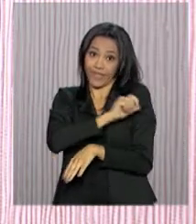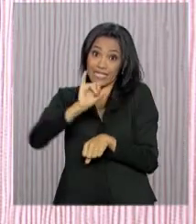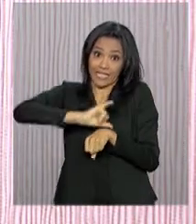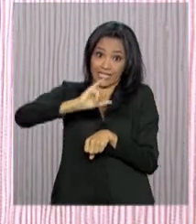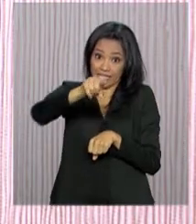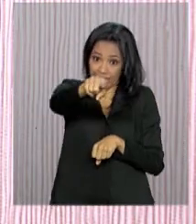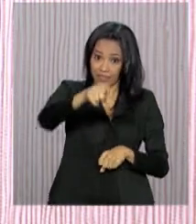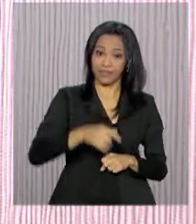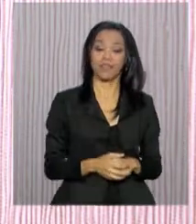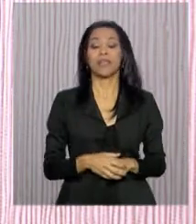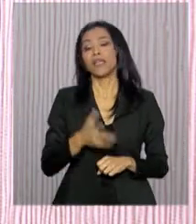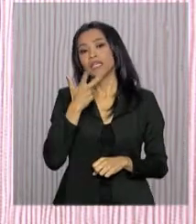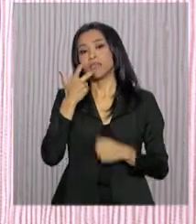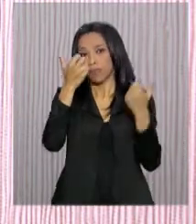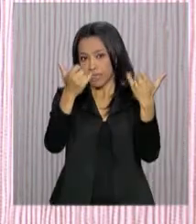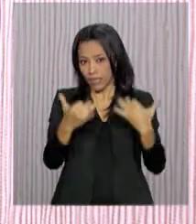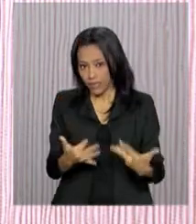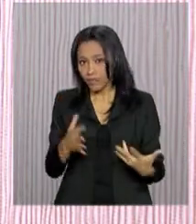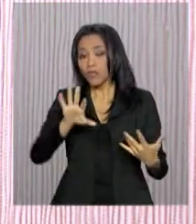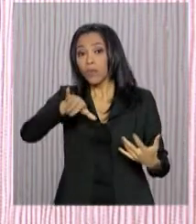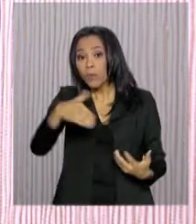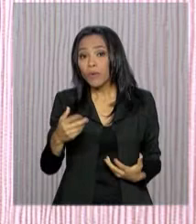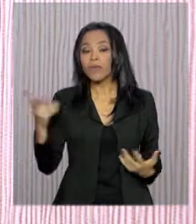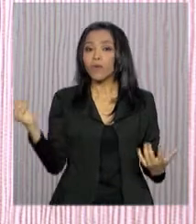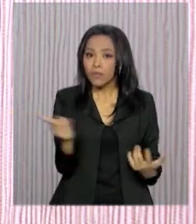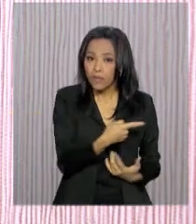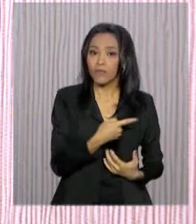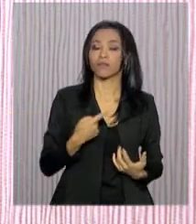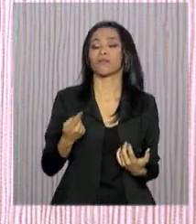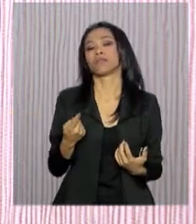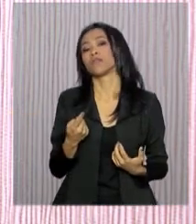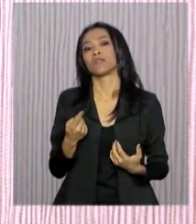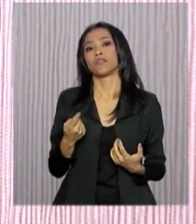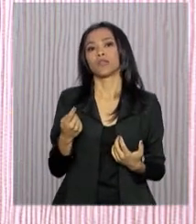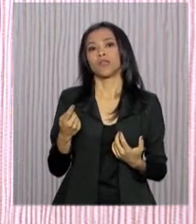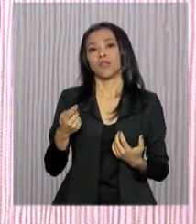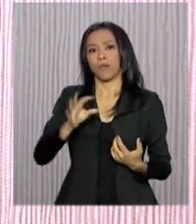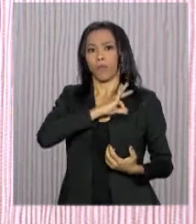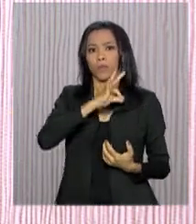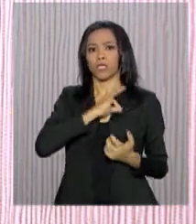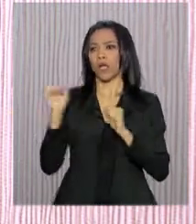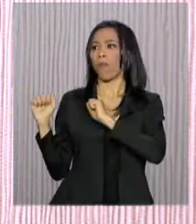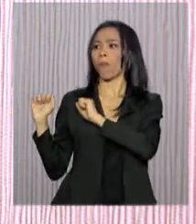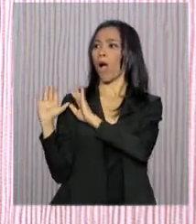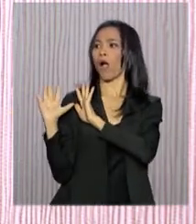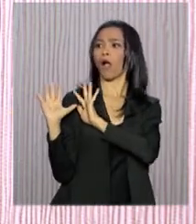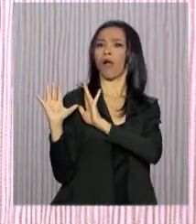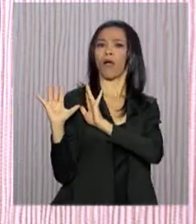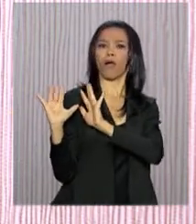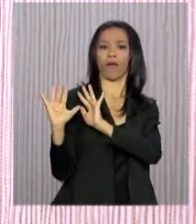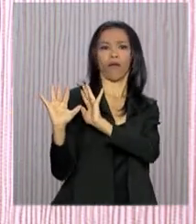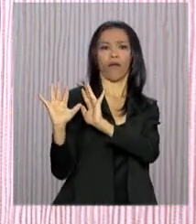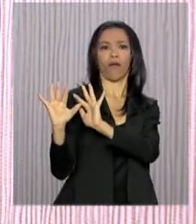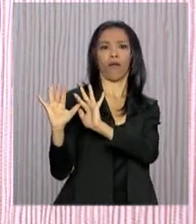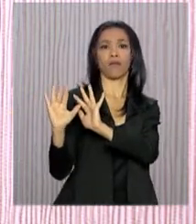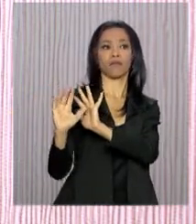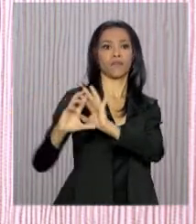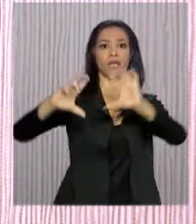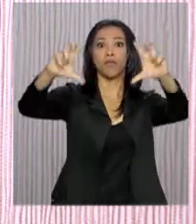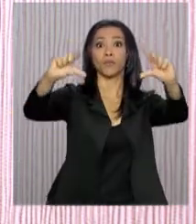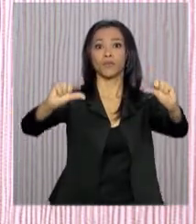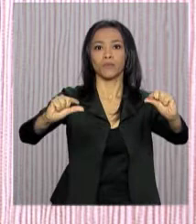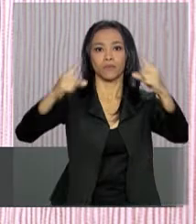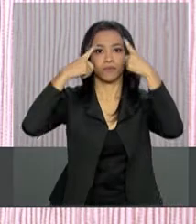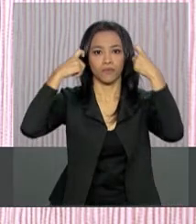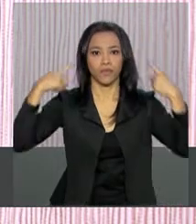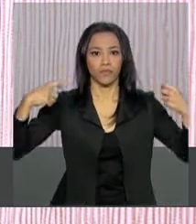principalmente quando tem um maior fluxo de tropas nas ruas, passando e tal, a criminalidade reduz bastante.